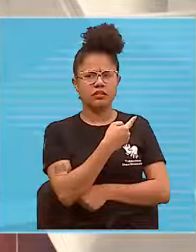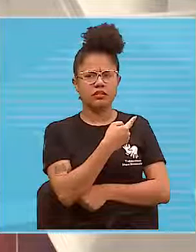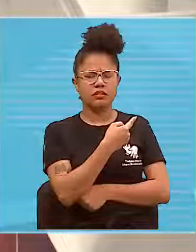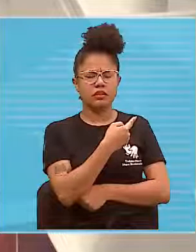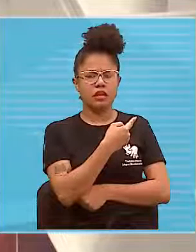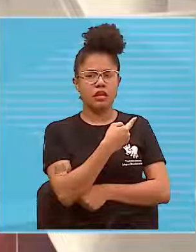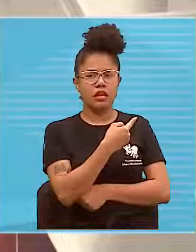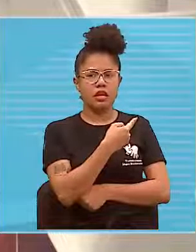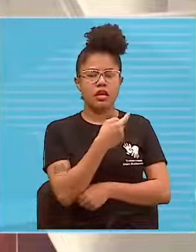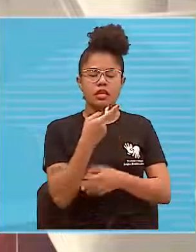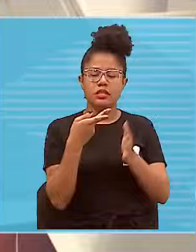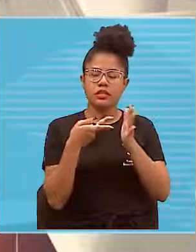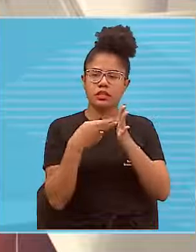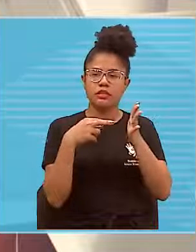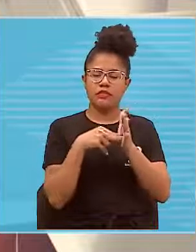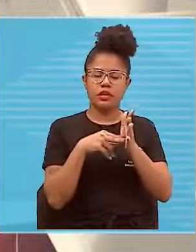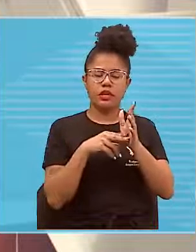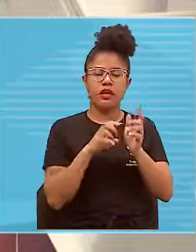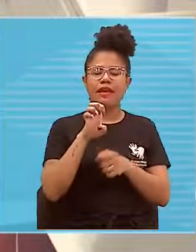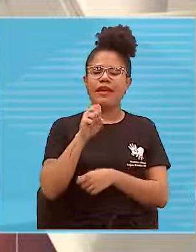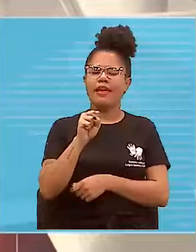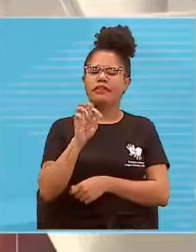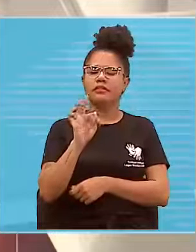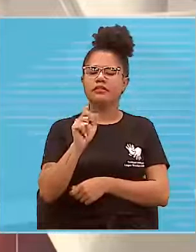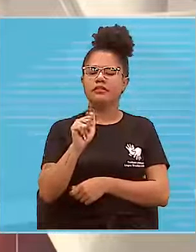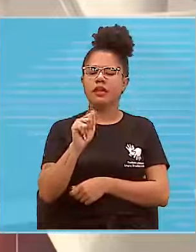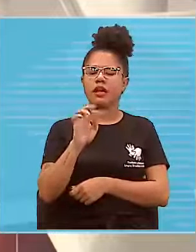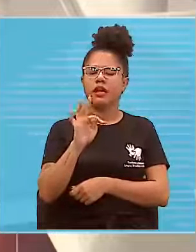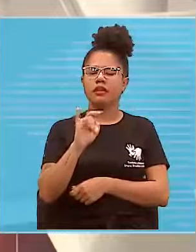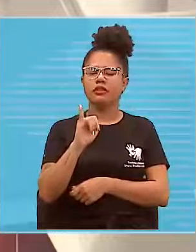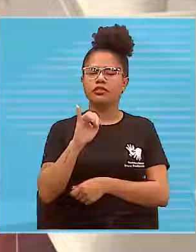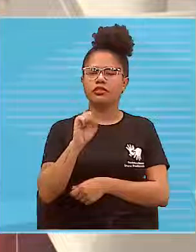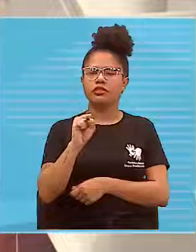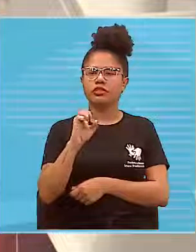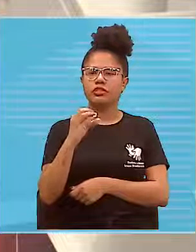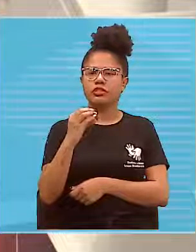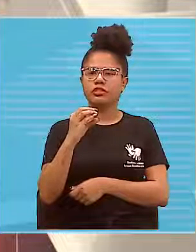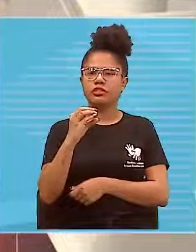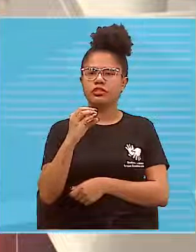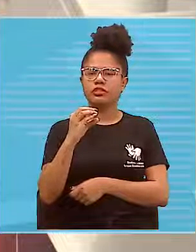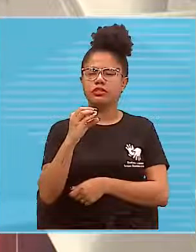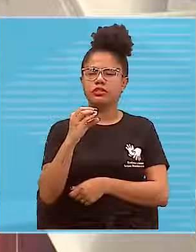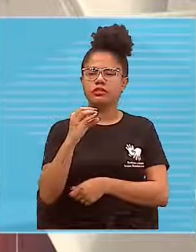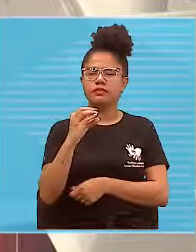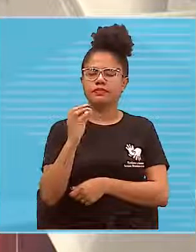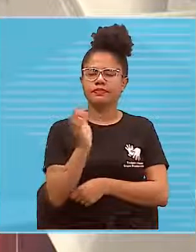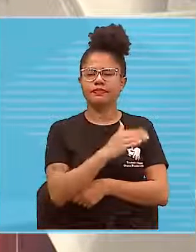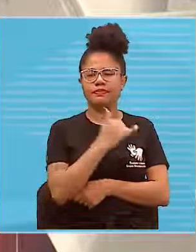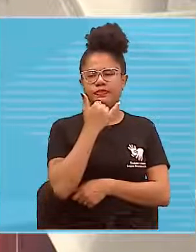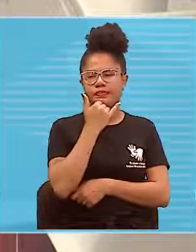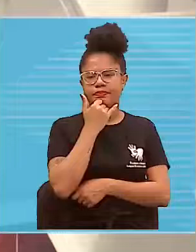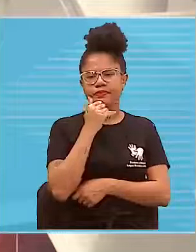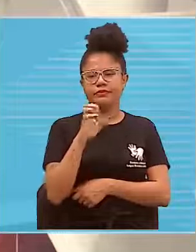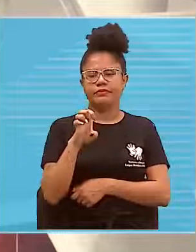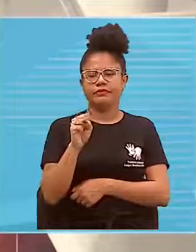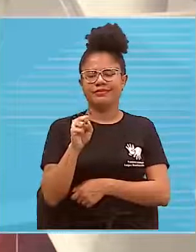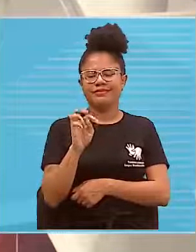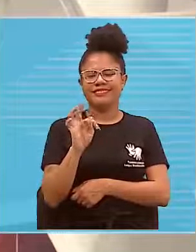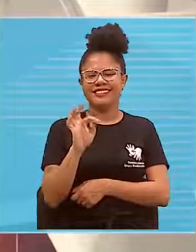E eu digo para vocês, o Enem não cai esse assunto. Ele despenca.